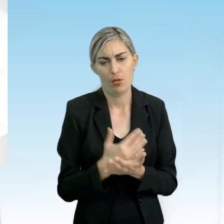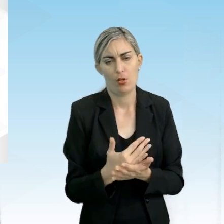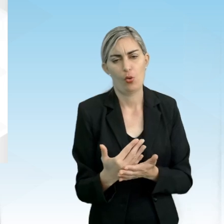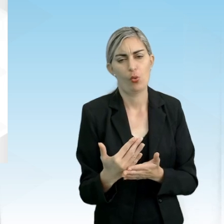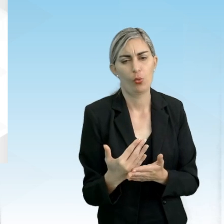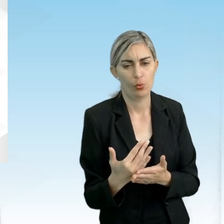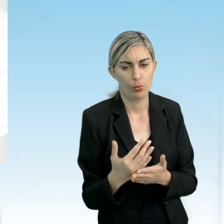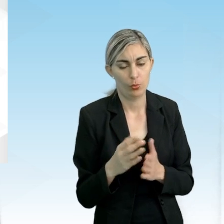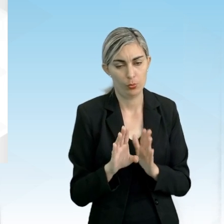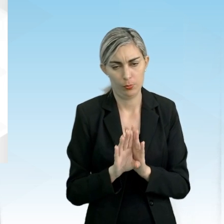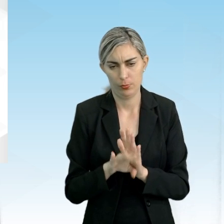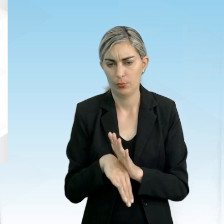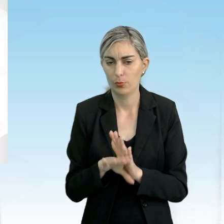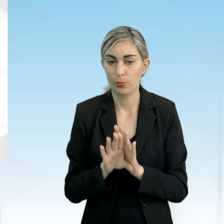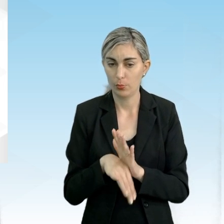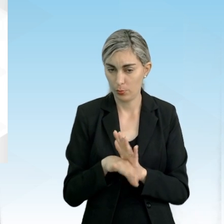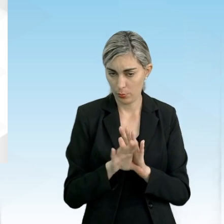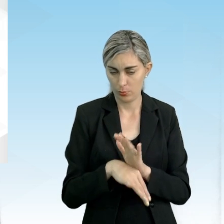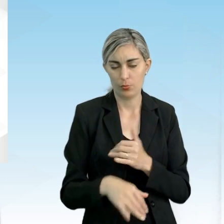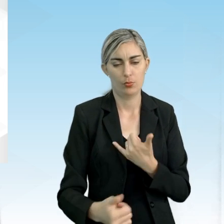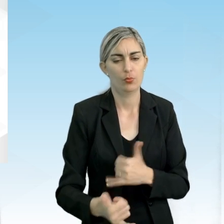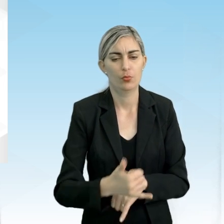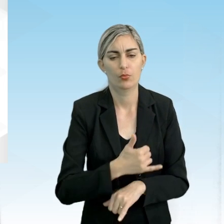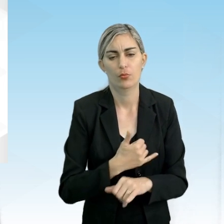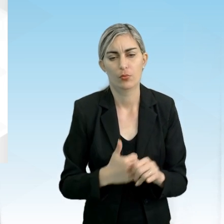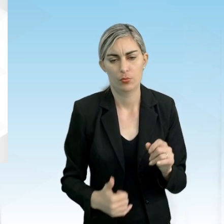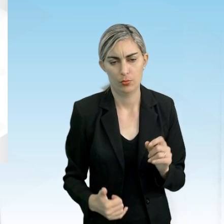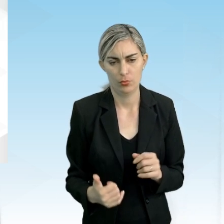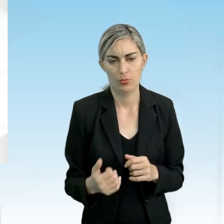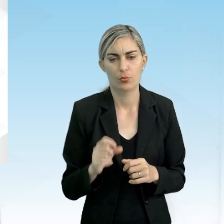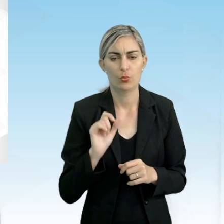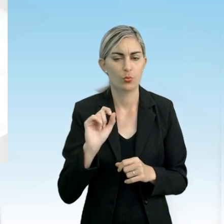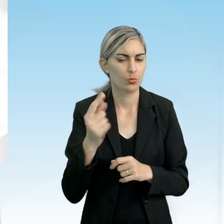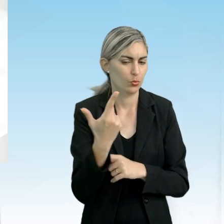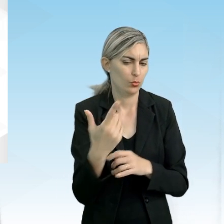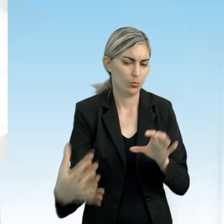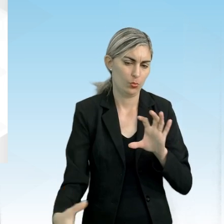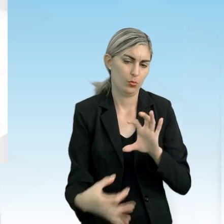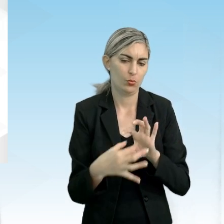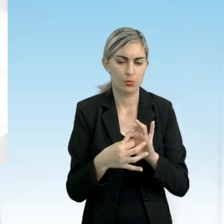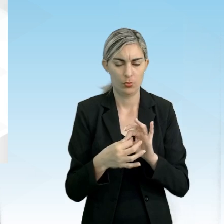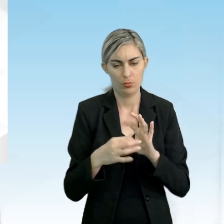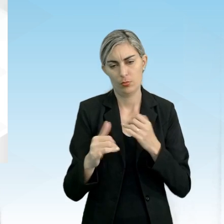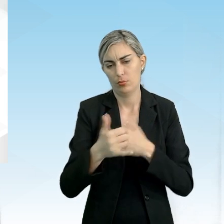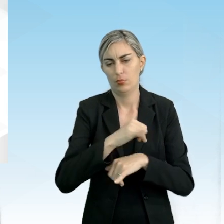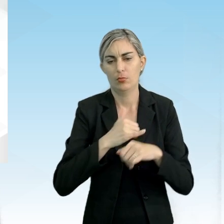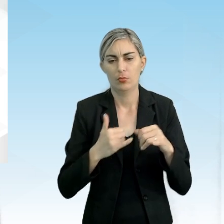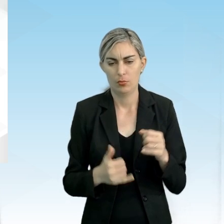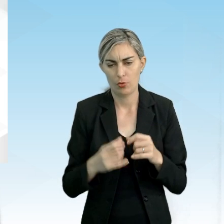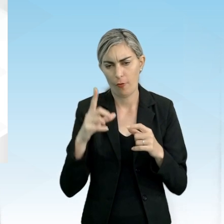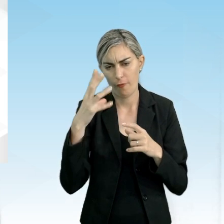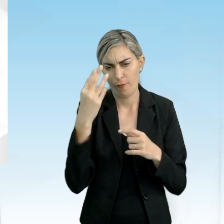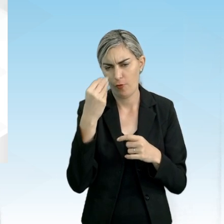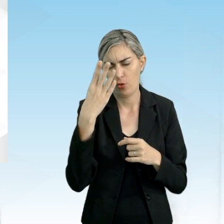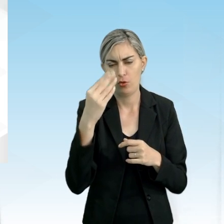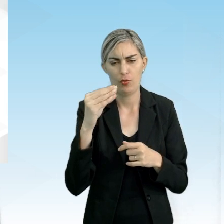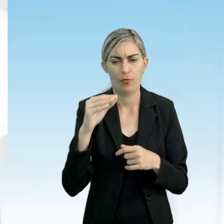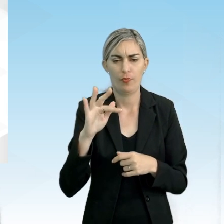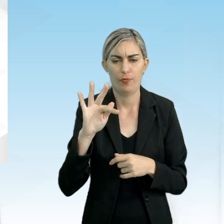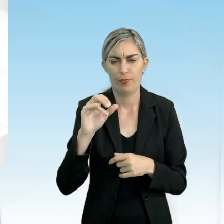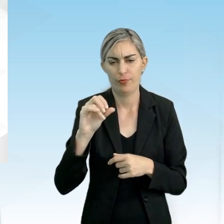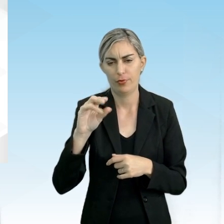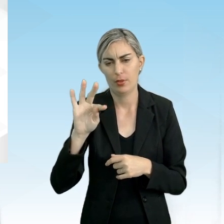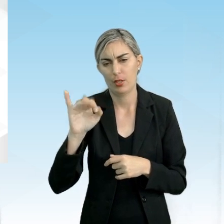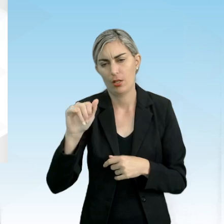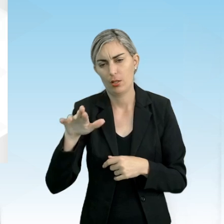com o conceito da energia solar que está associado a energia fotovoltaica que